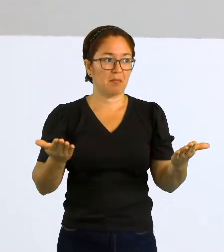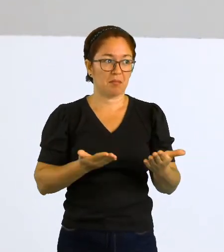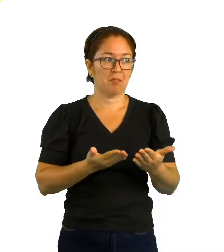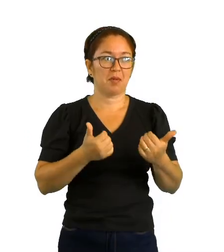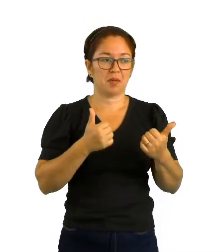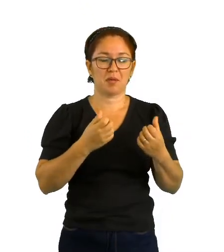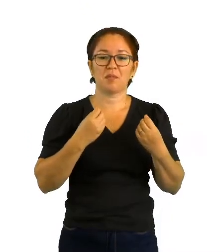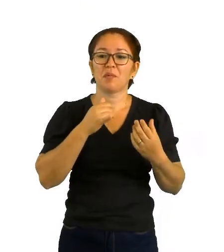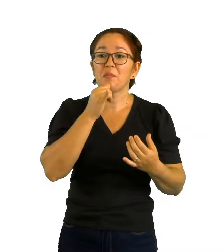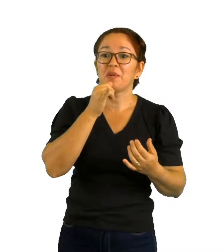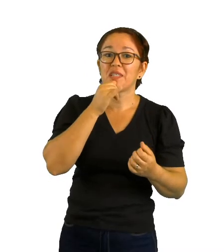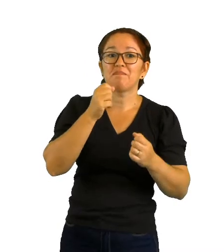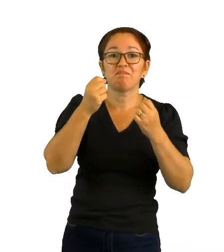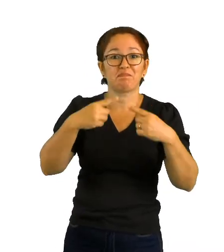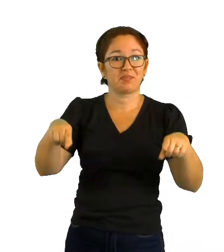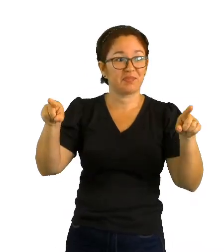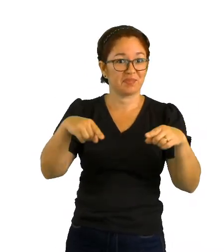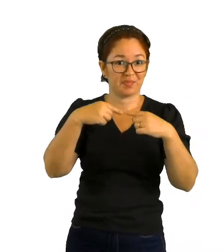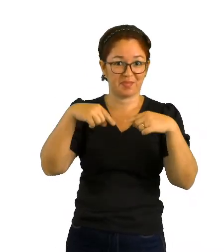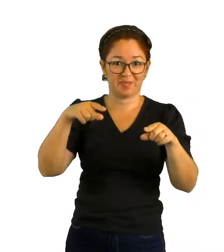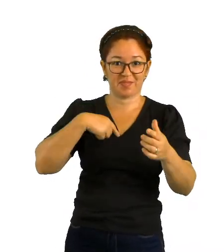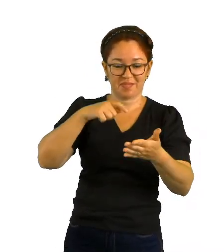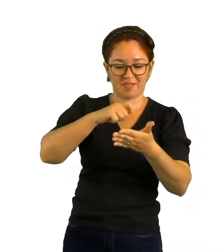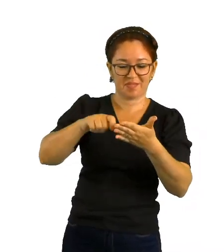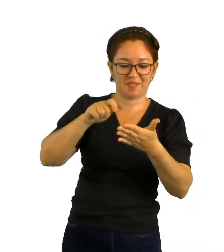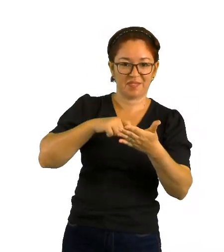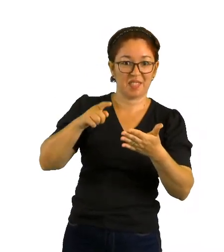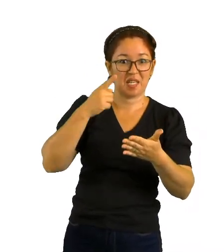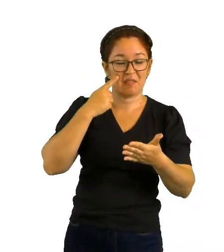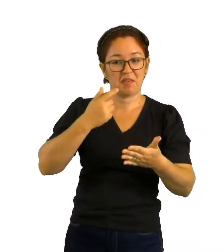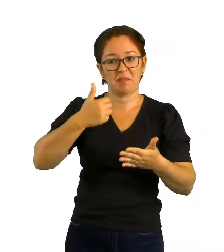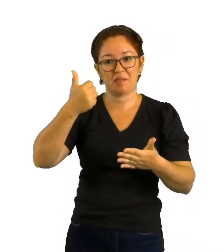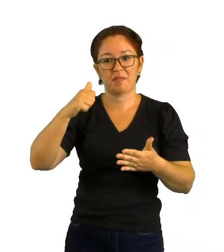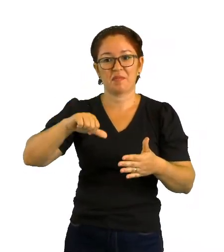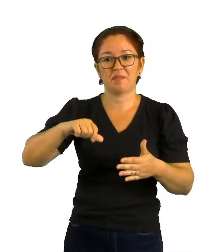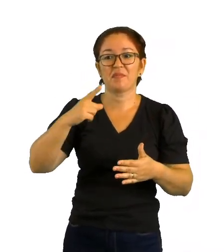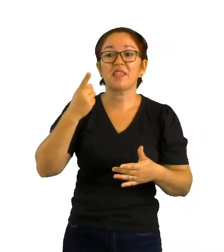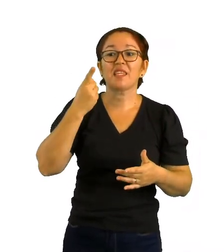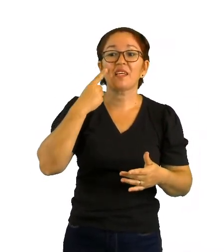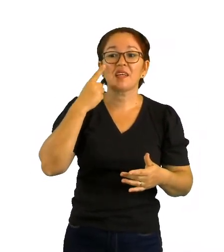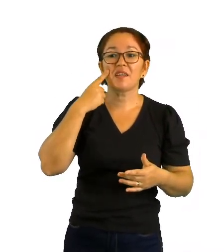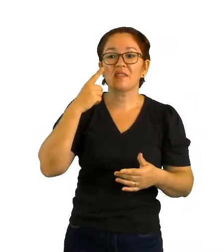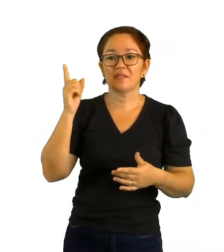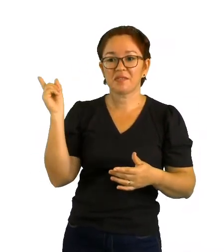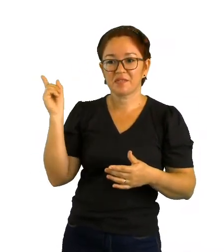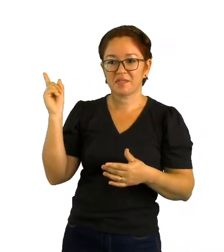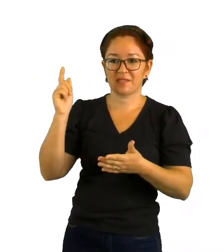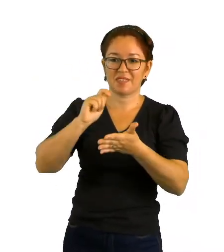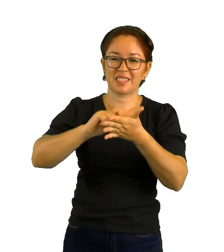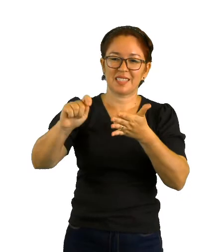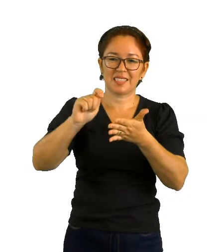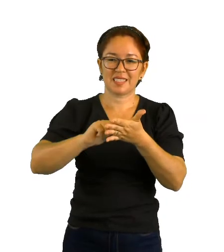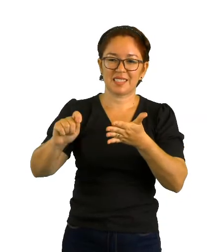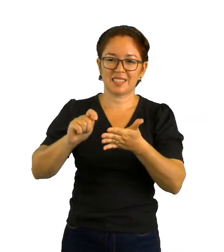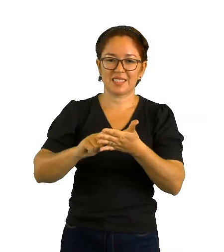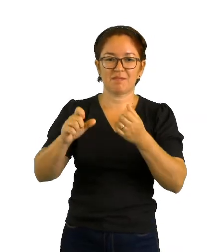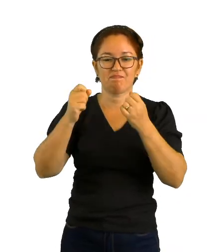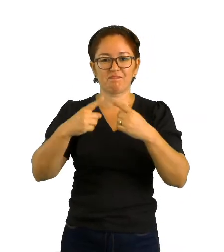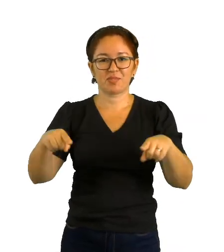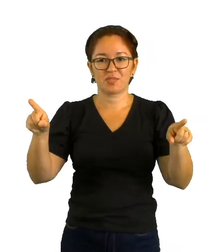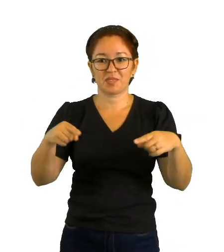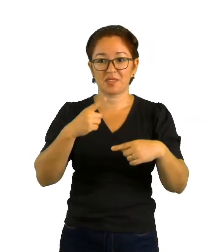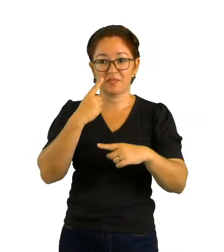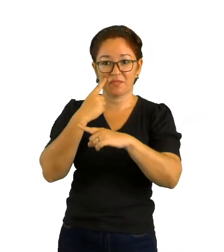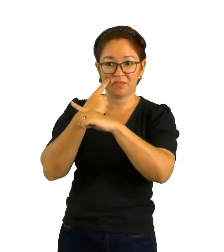legal. Vamos observar? Olha aí a forma que a Fava escreveu essa musiquinha. Estão conseguindo